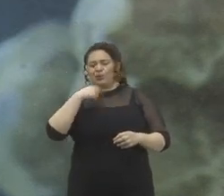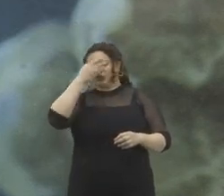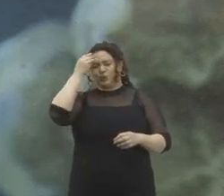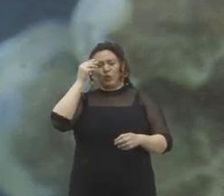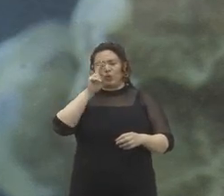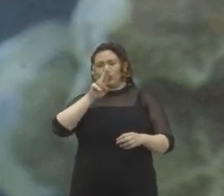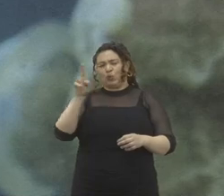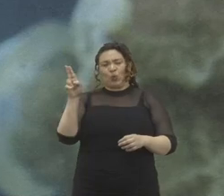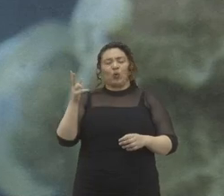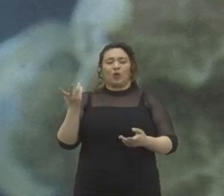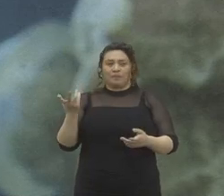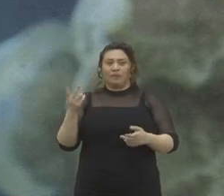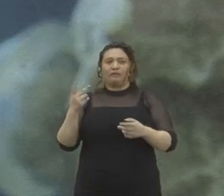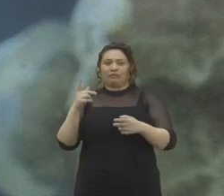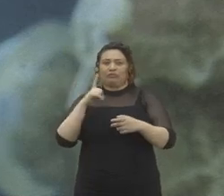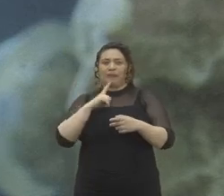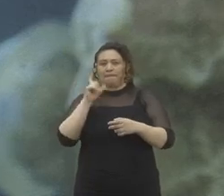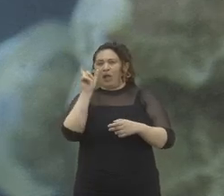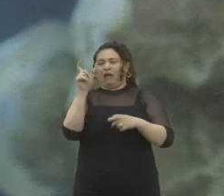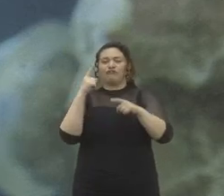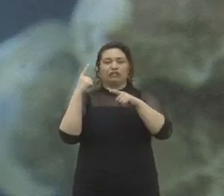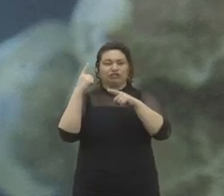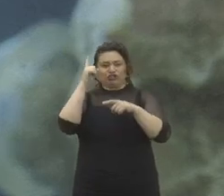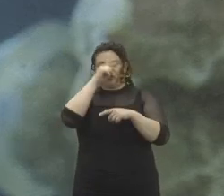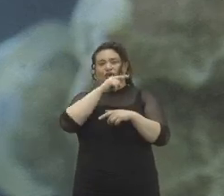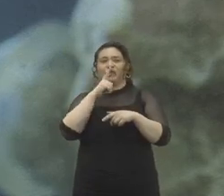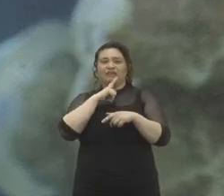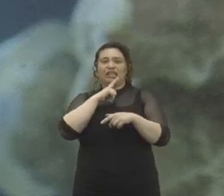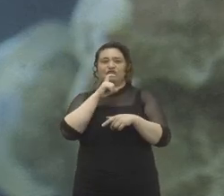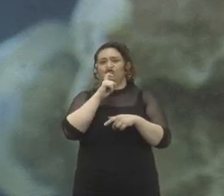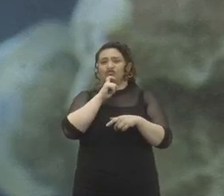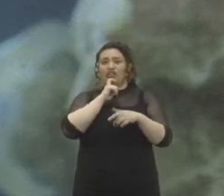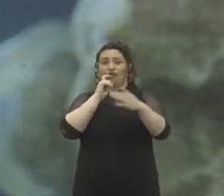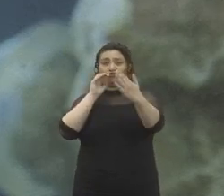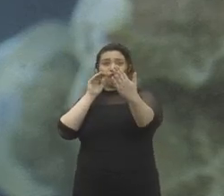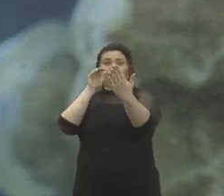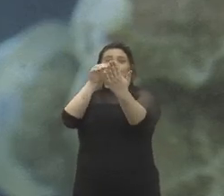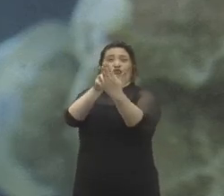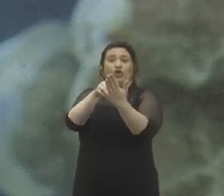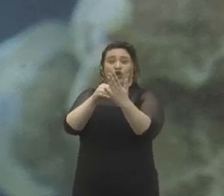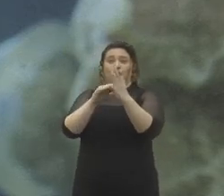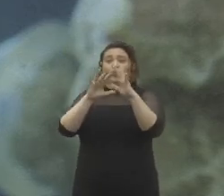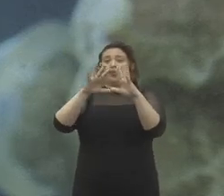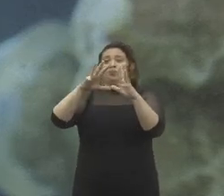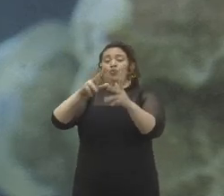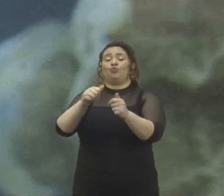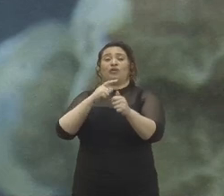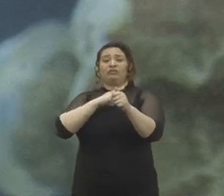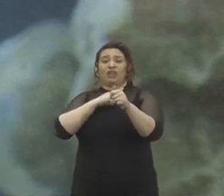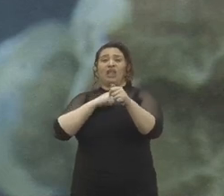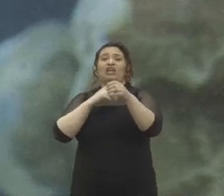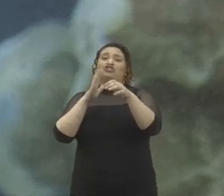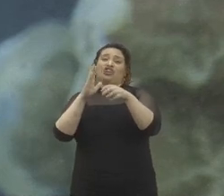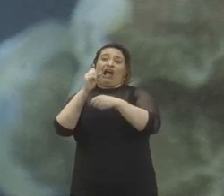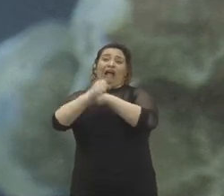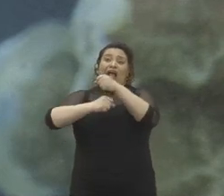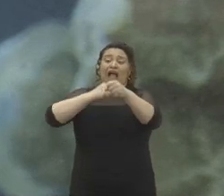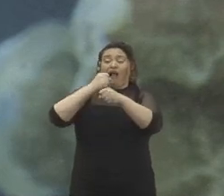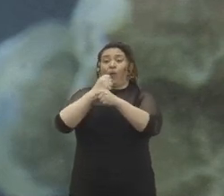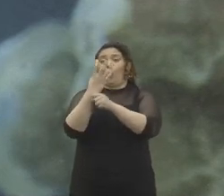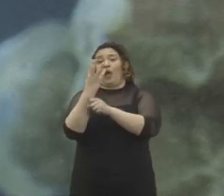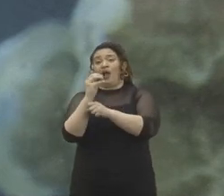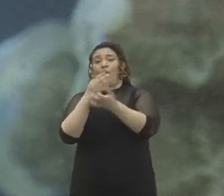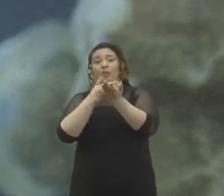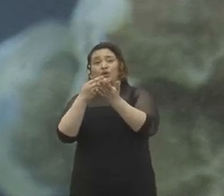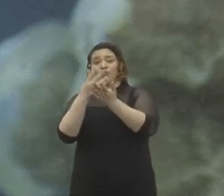depois mas enfim é conhecida como a geleira do do fim do mundo ela está dissolvendo há muito tempo desde os anos 40 já perdeu cerca